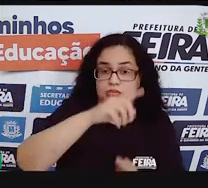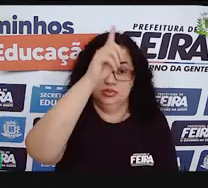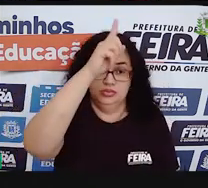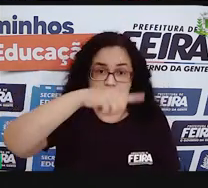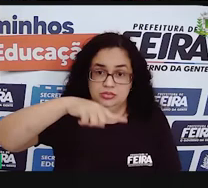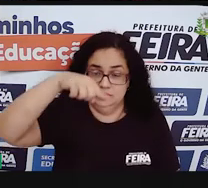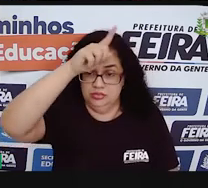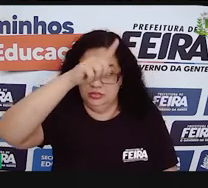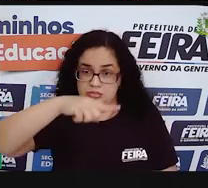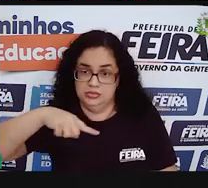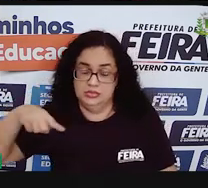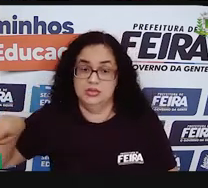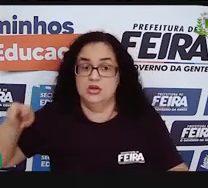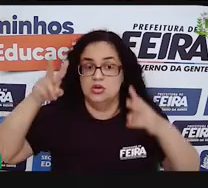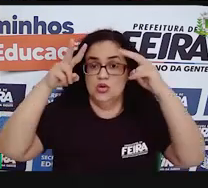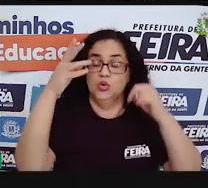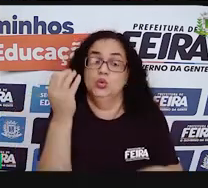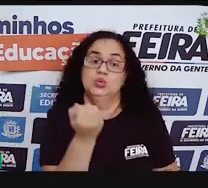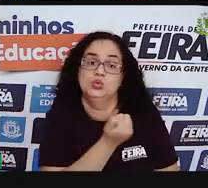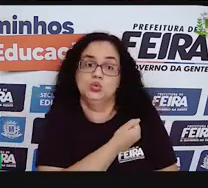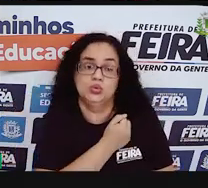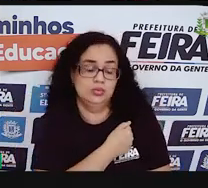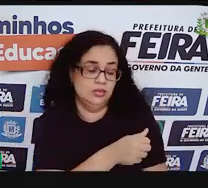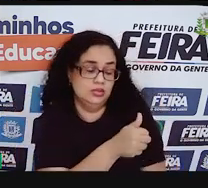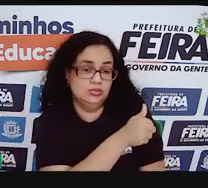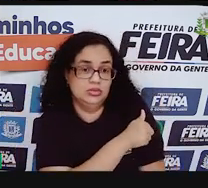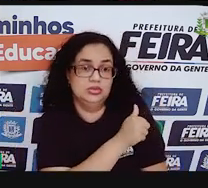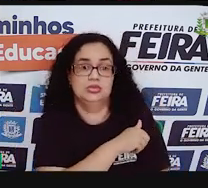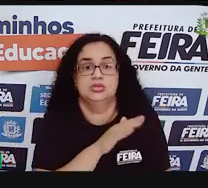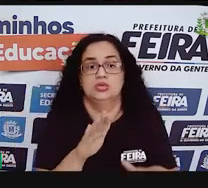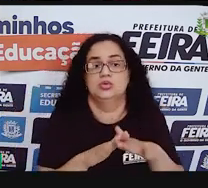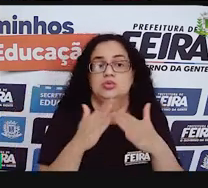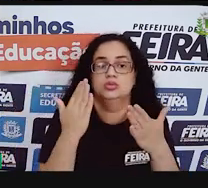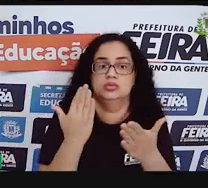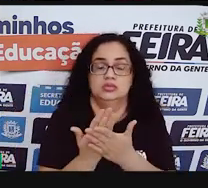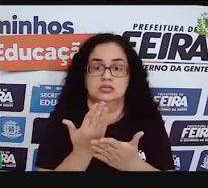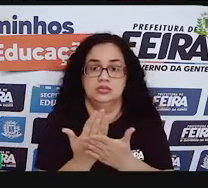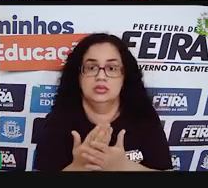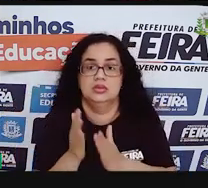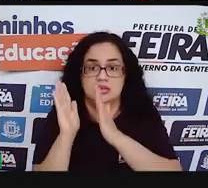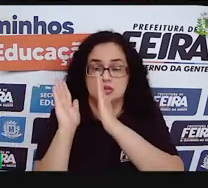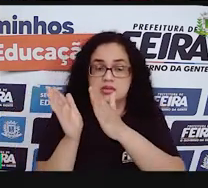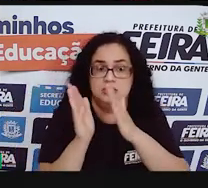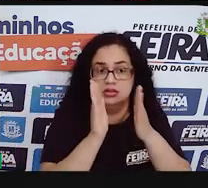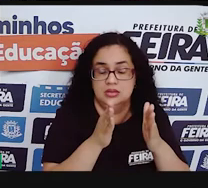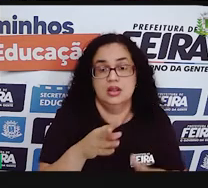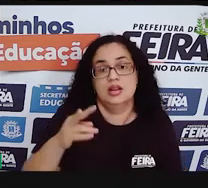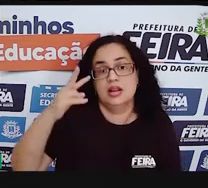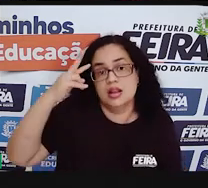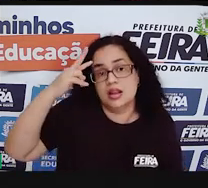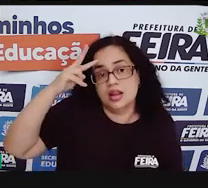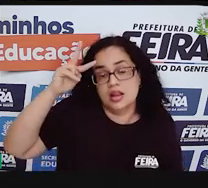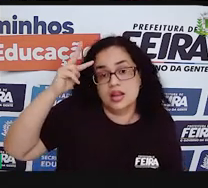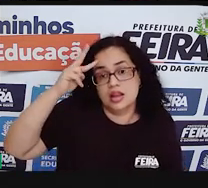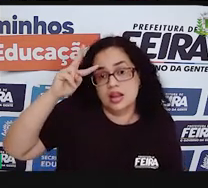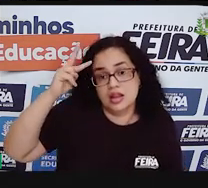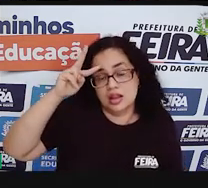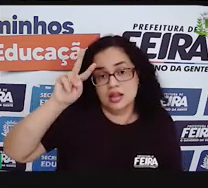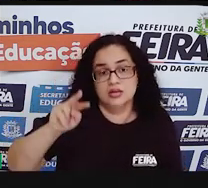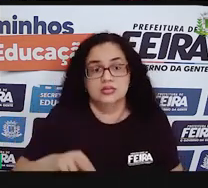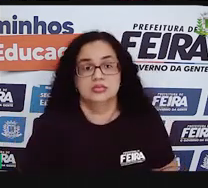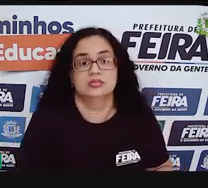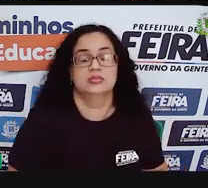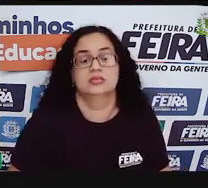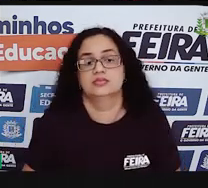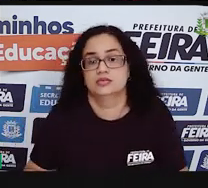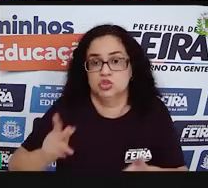a gente observa o número de alunos de uma escola por série. Lembrando aí que essas colunas, né, eles utilizam aí das